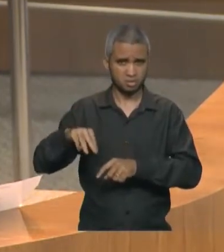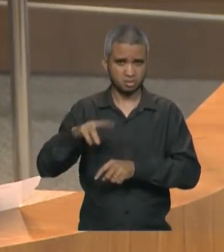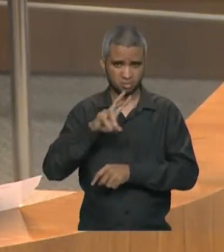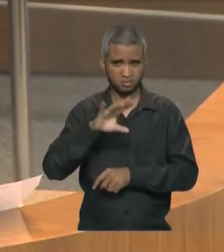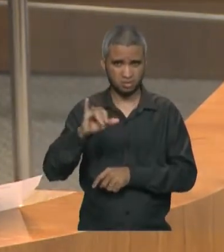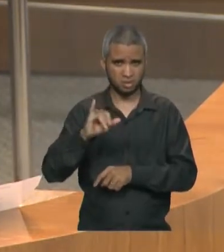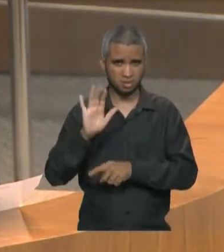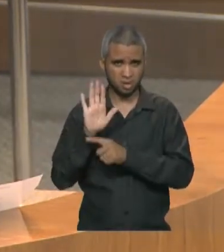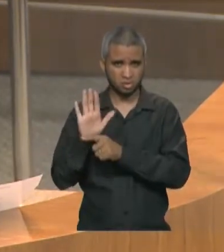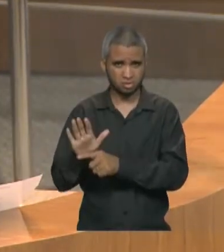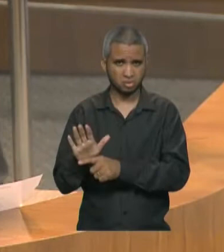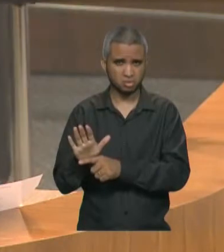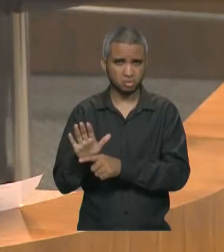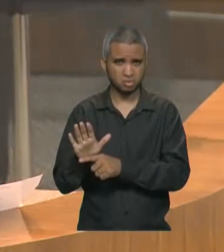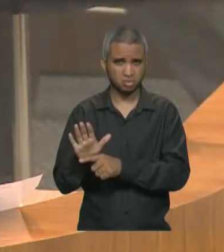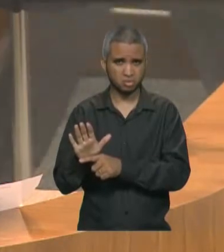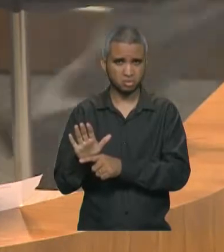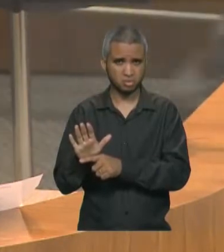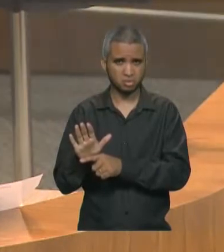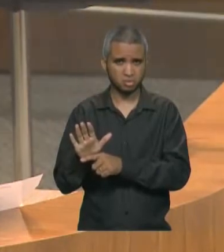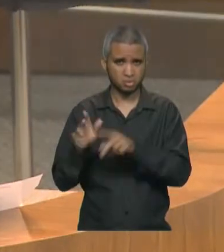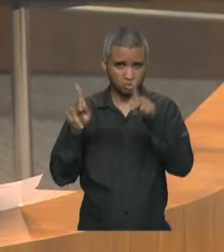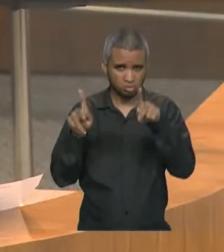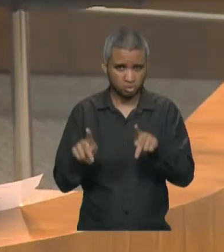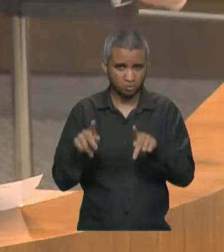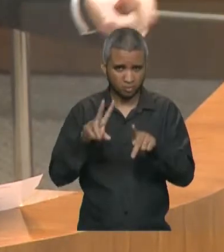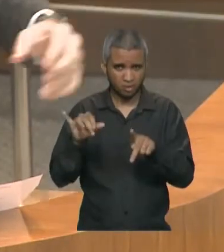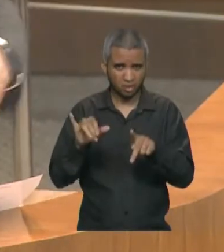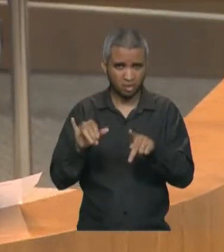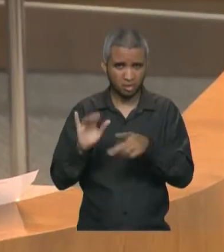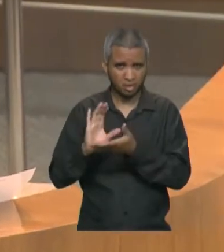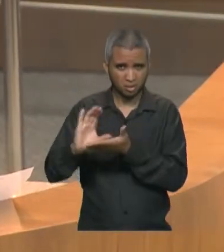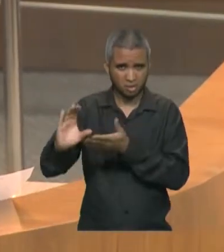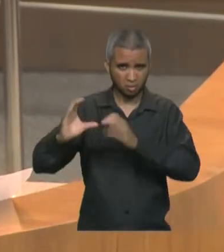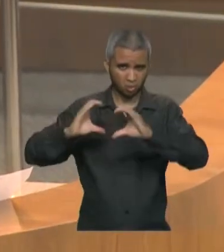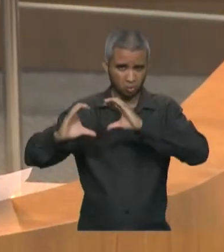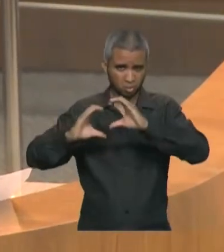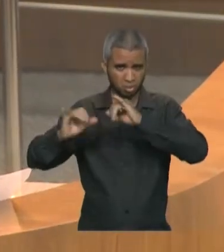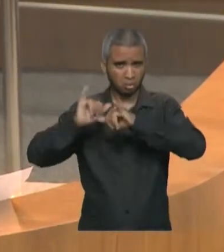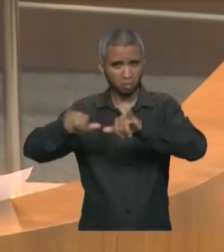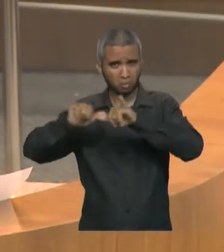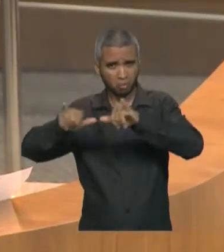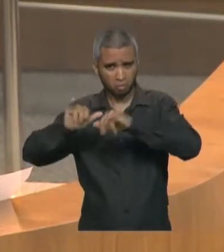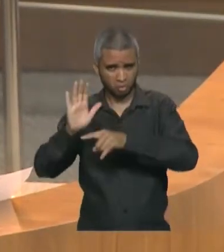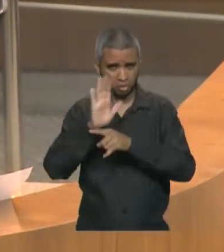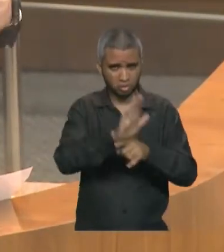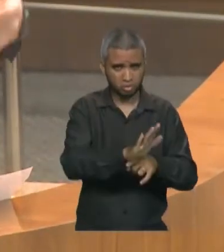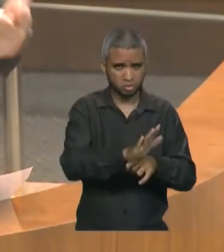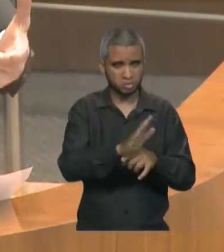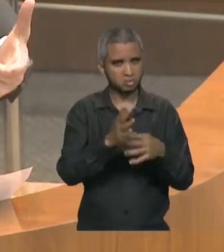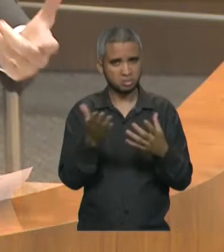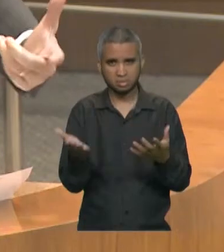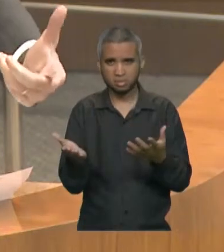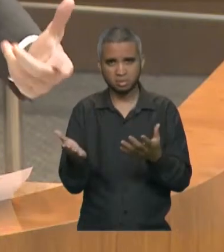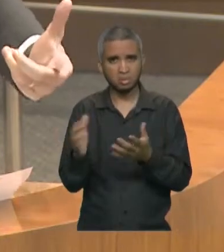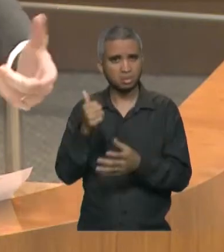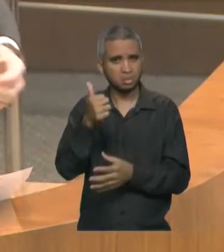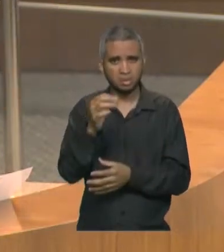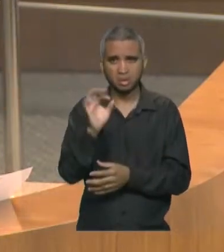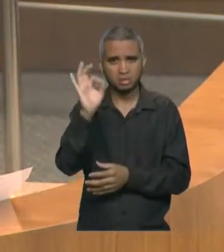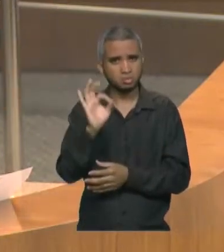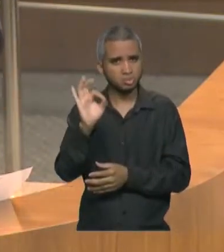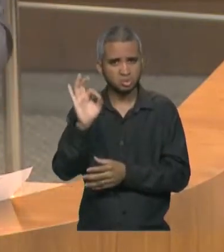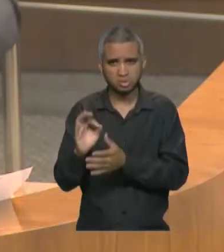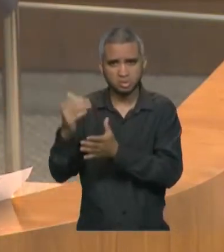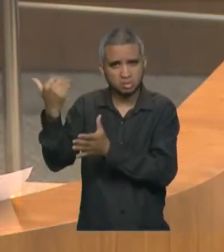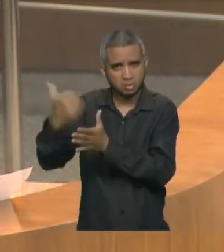poder com Flávio Dino, certo? Para destinar esse recurso, 10% desse recurso milionário,